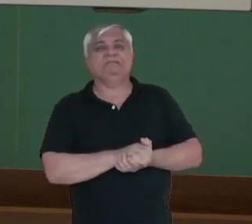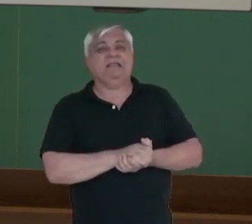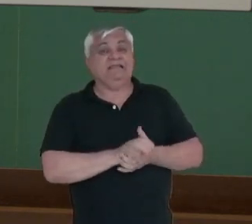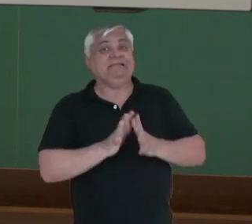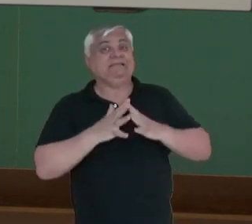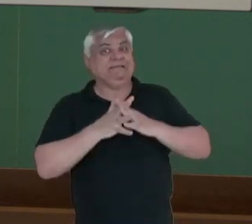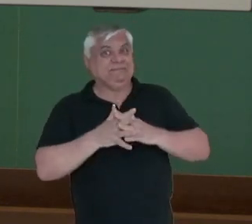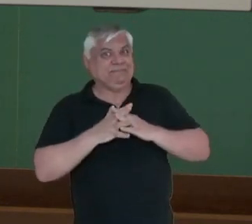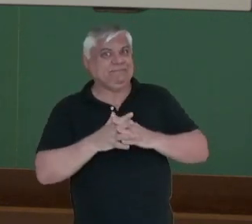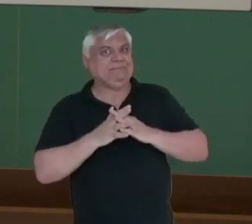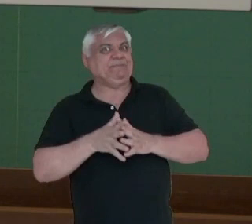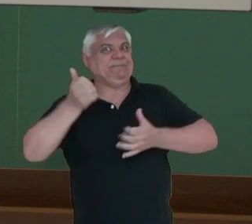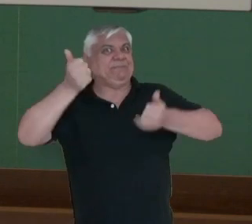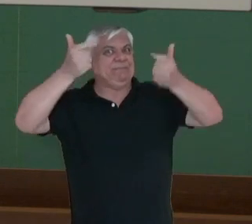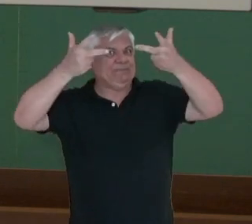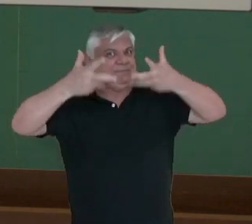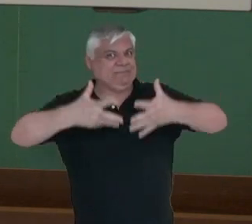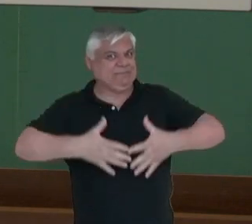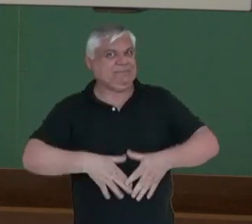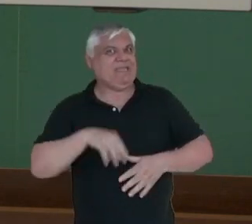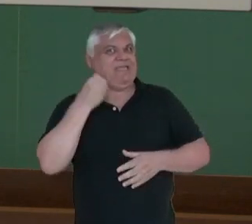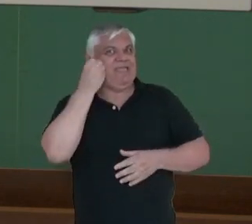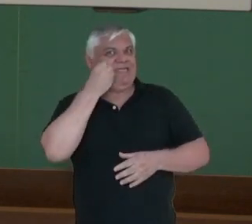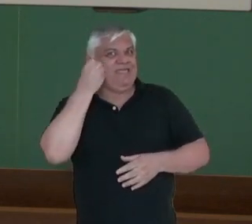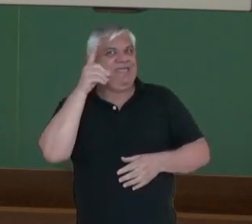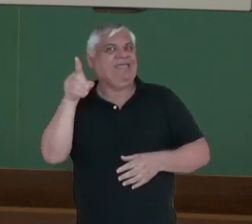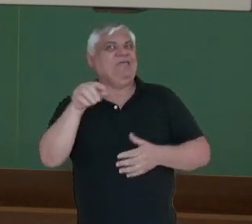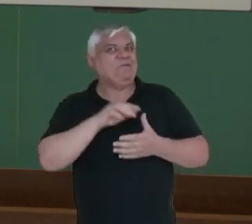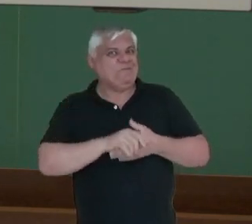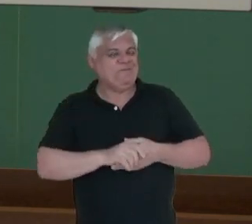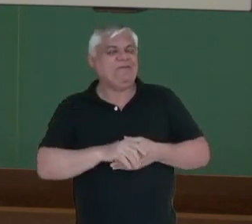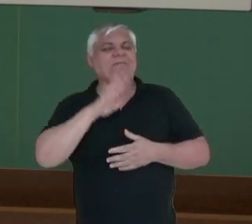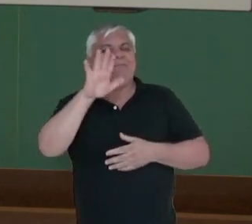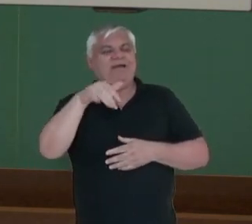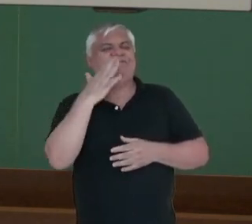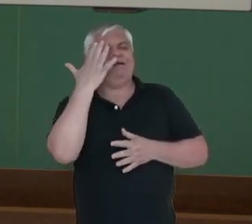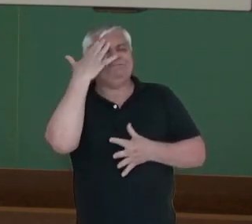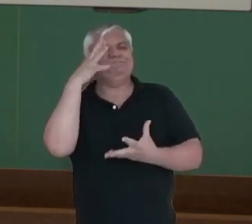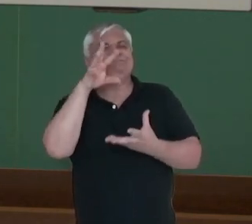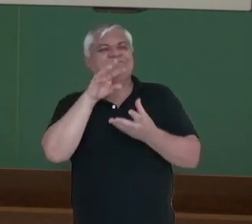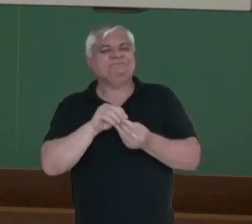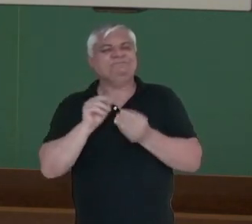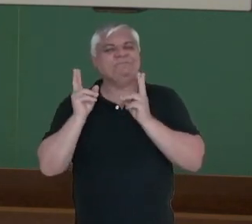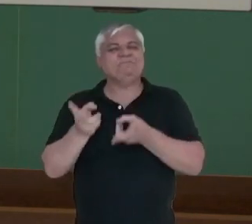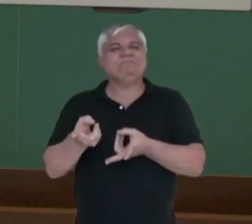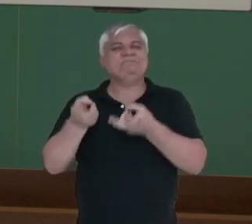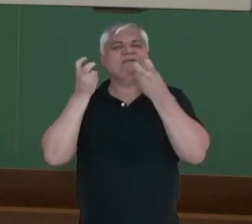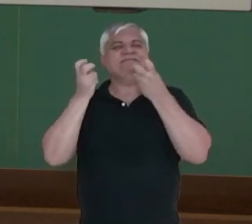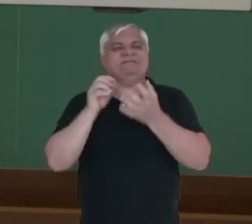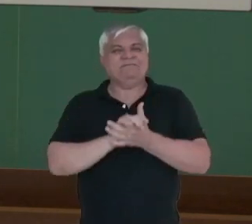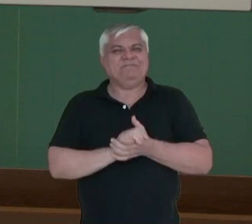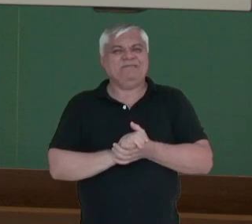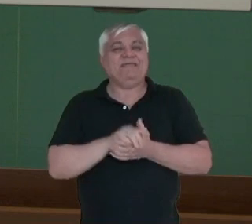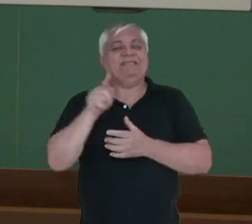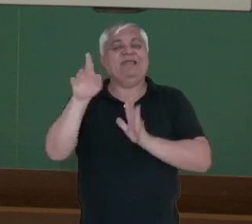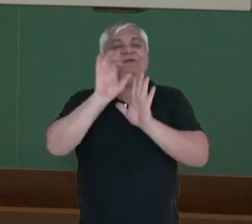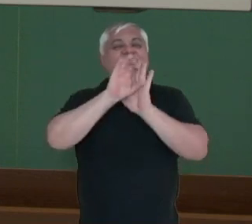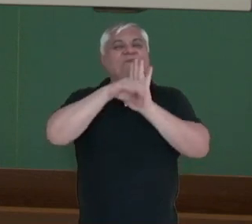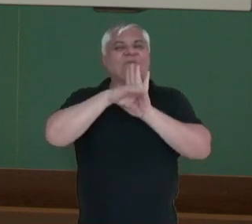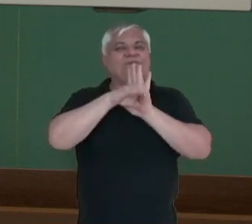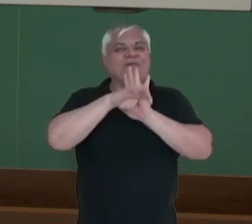Complicado, é difícil entender o Hume, mas passo a passo a gente já vai percebendo um pouco melhor os